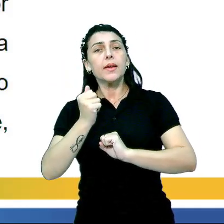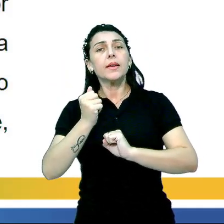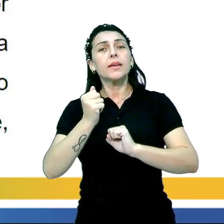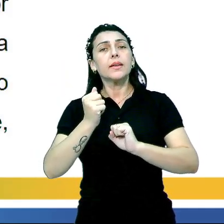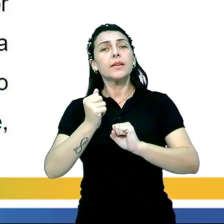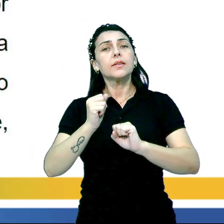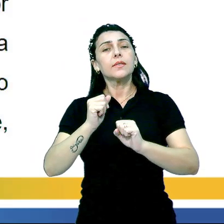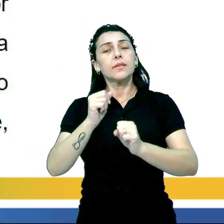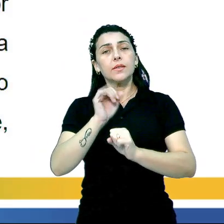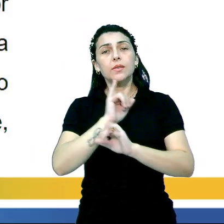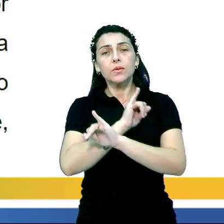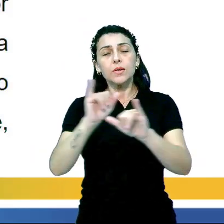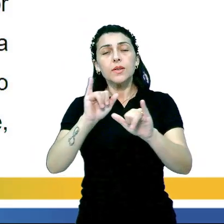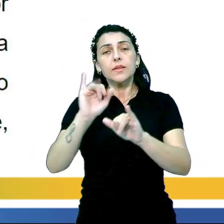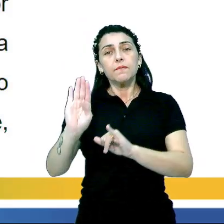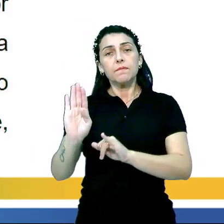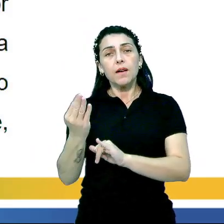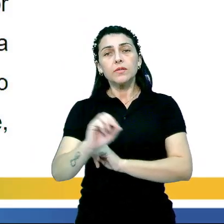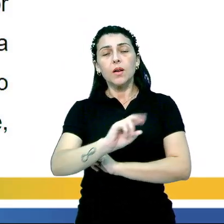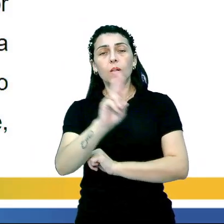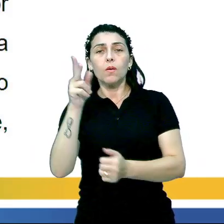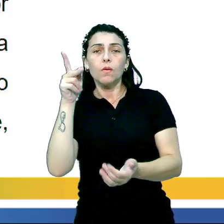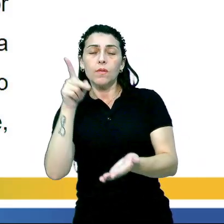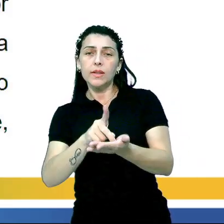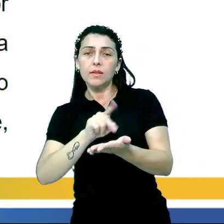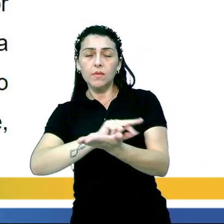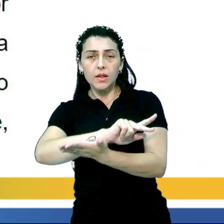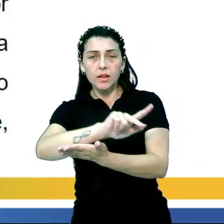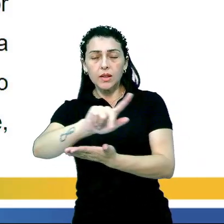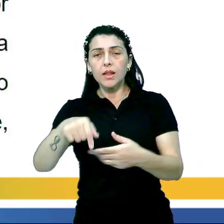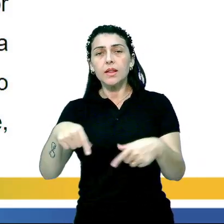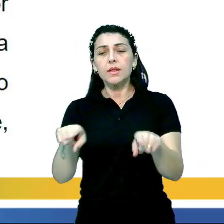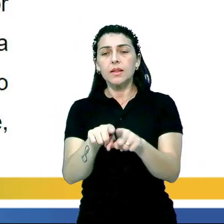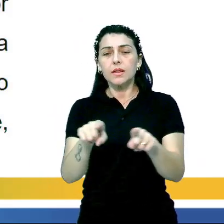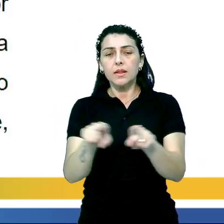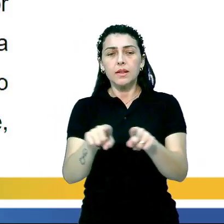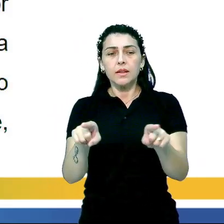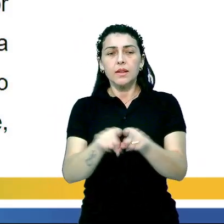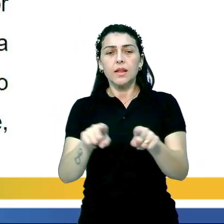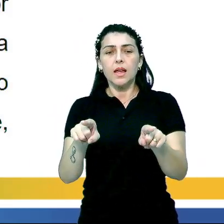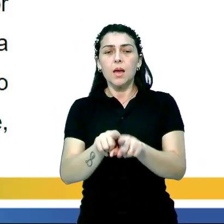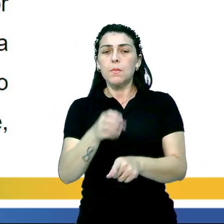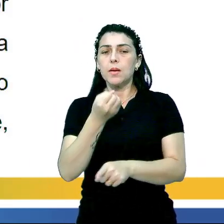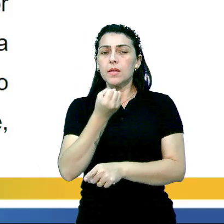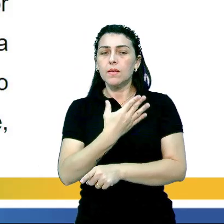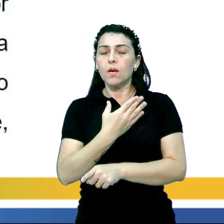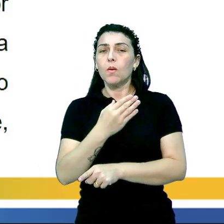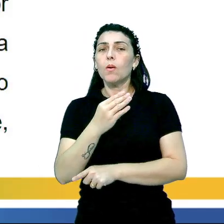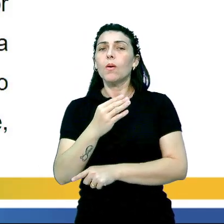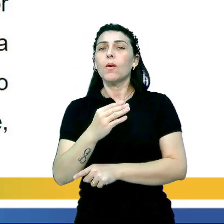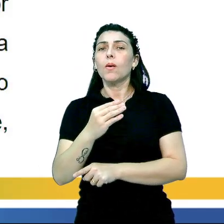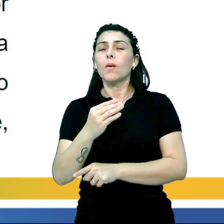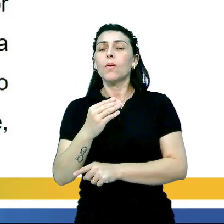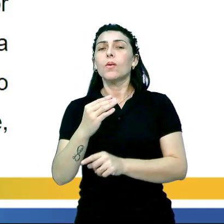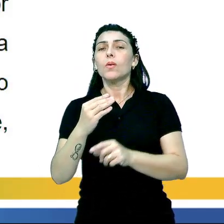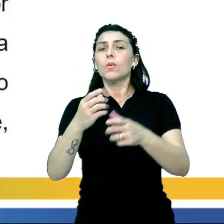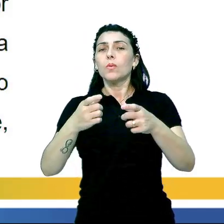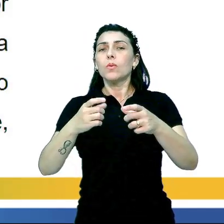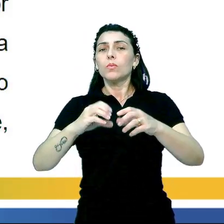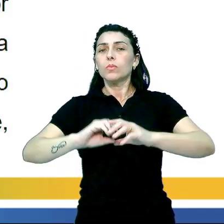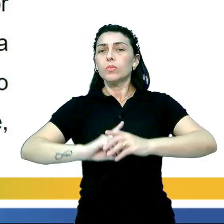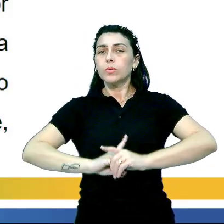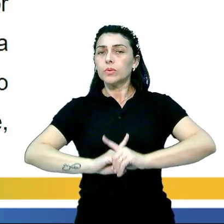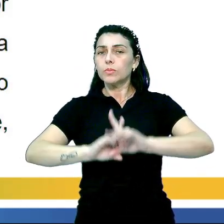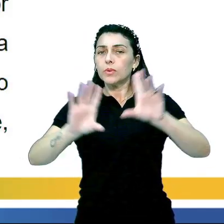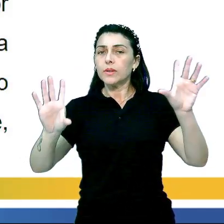falsas, variando-as e, consequentemente, beneficiando o regime